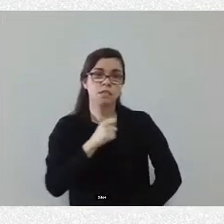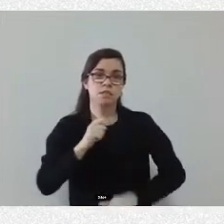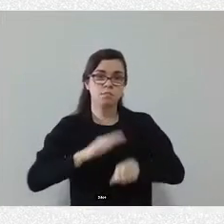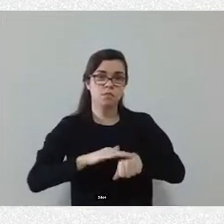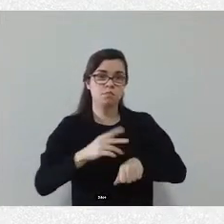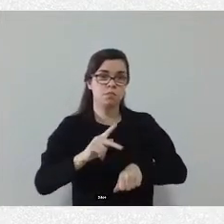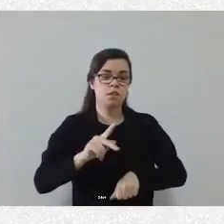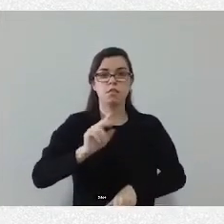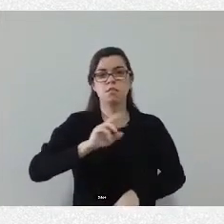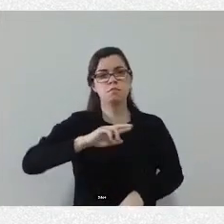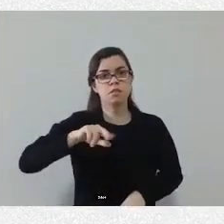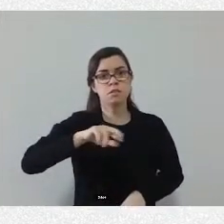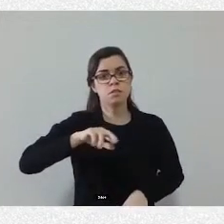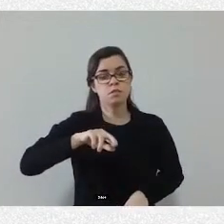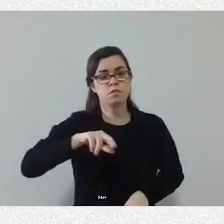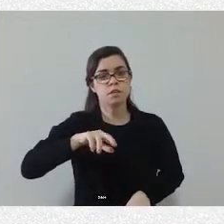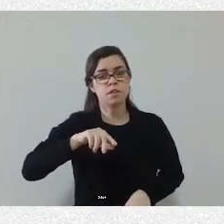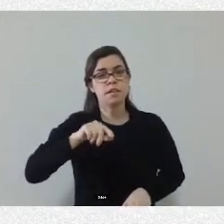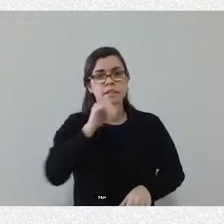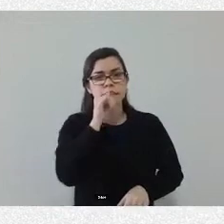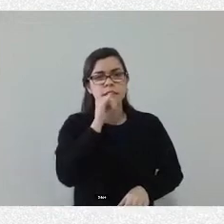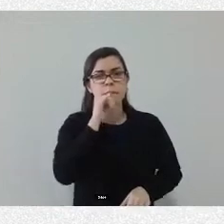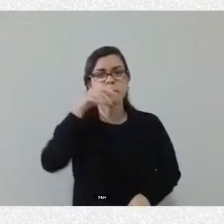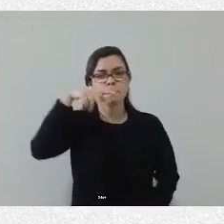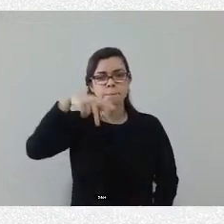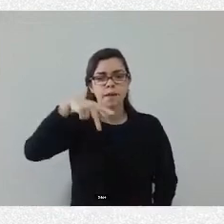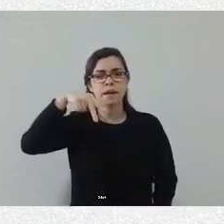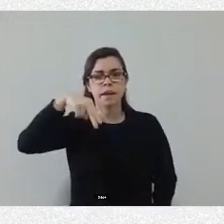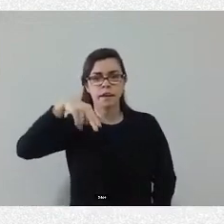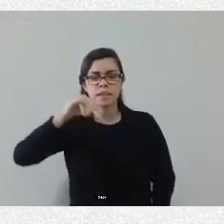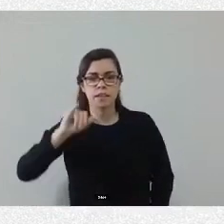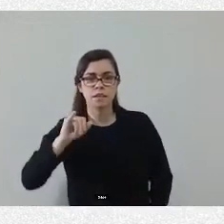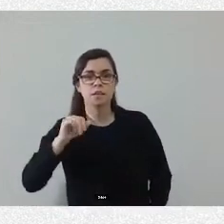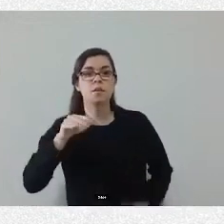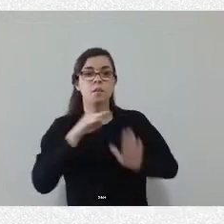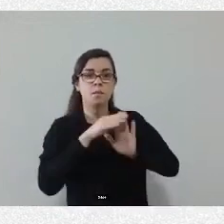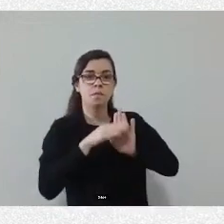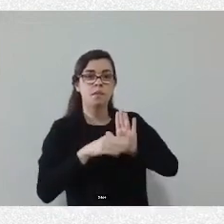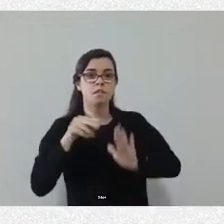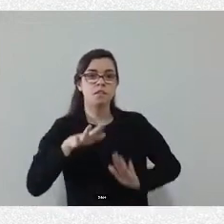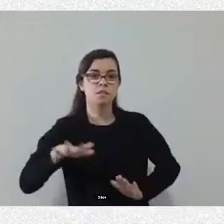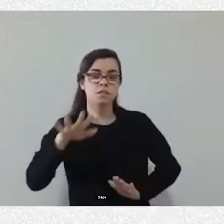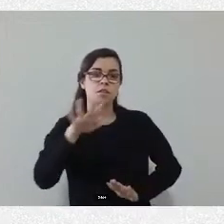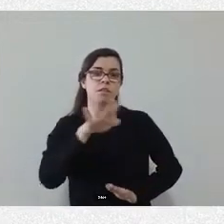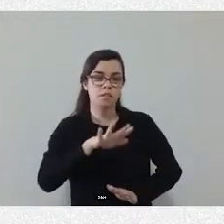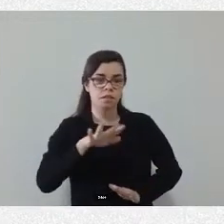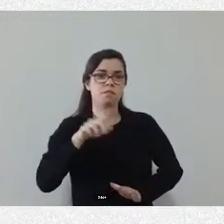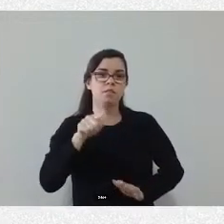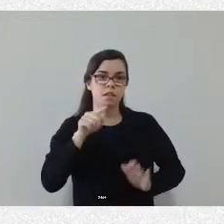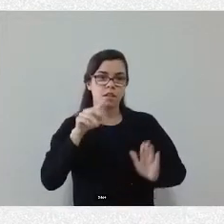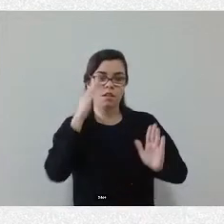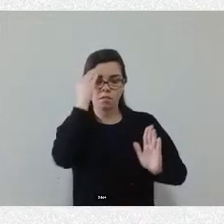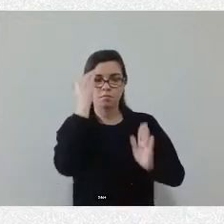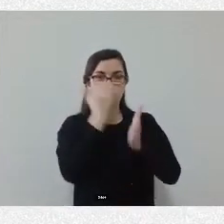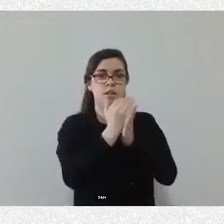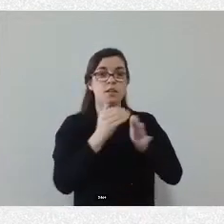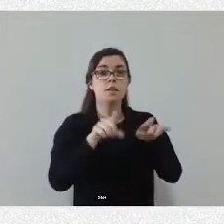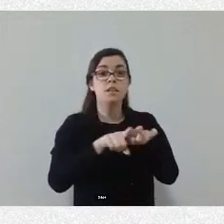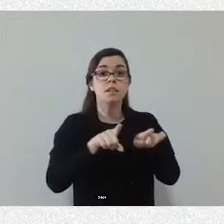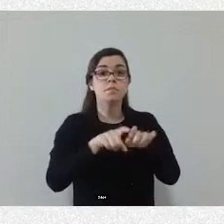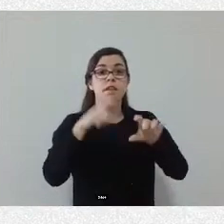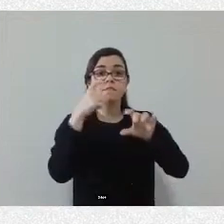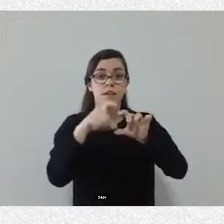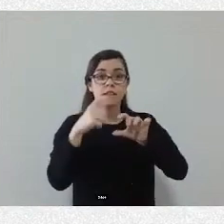o preconizado pelo PNI. Então, as vacinas da Pfizer, assim como outras, são aplicadas em 2 doses com intervalo de